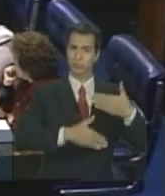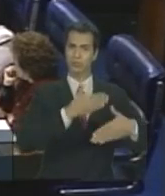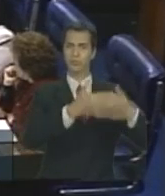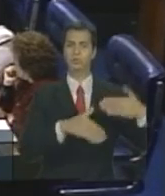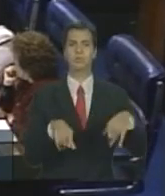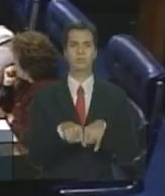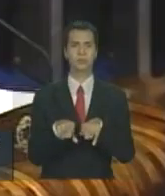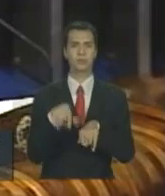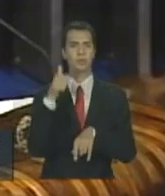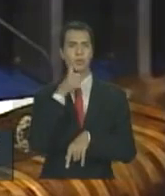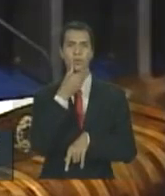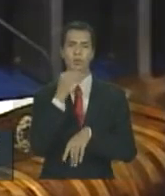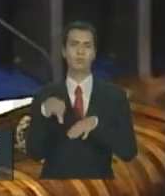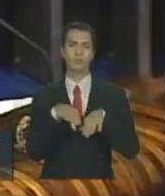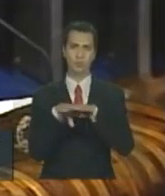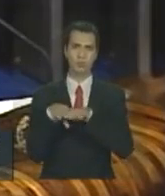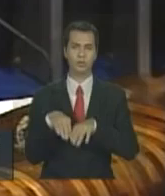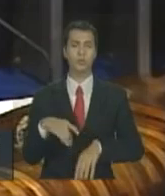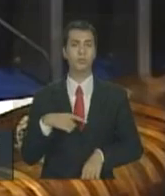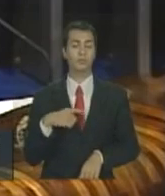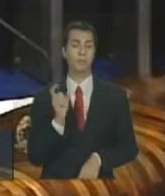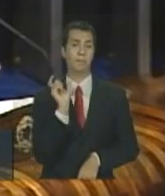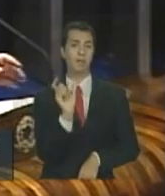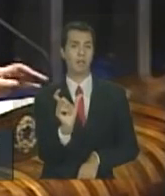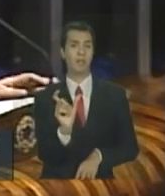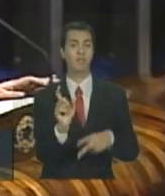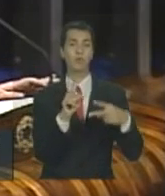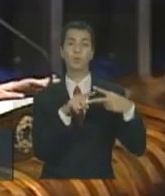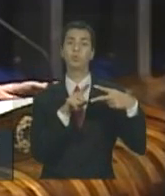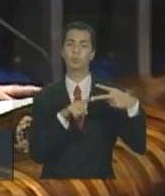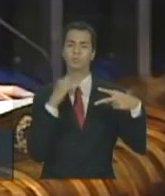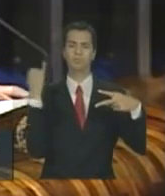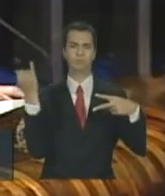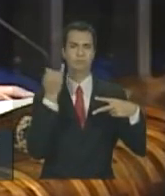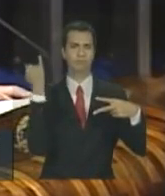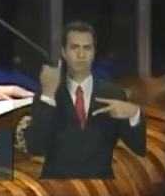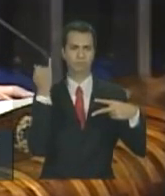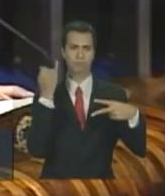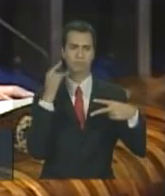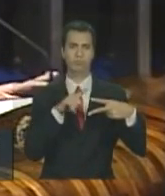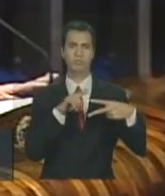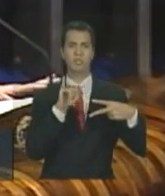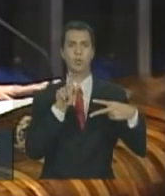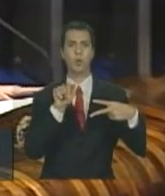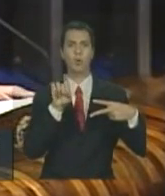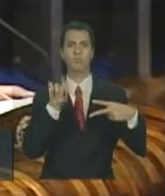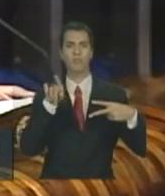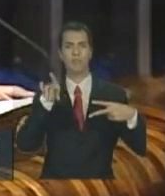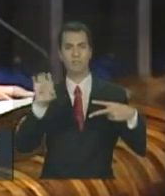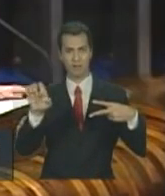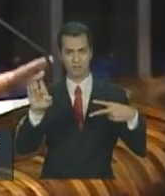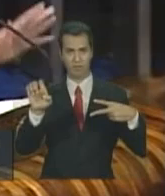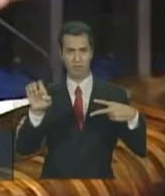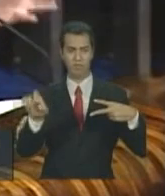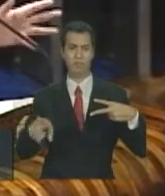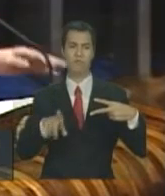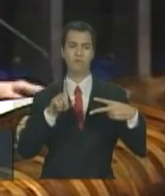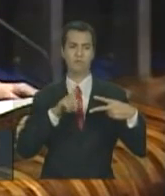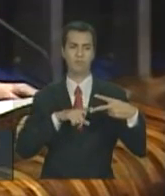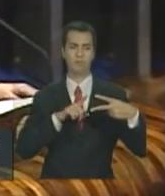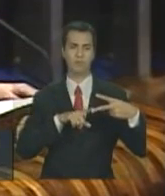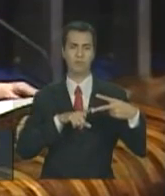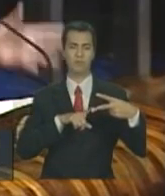Eis duas palavras caras para nós mulheres que nos mobilizamos: igualdade de oportunidades,